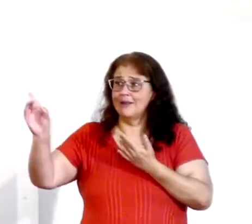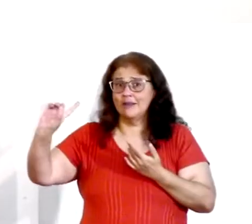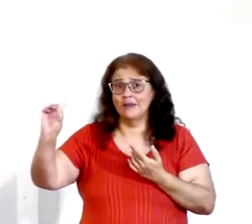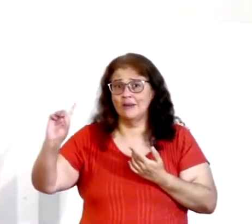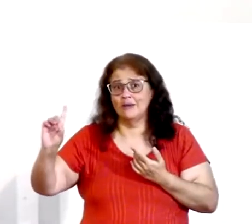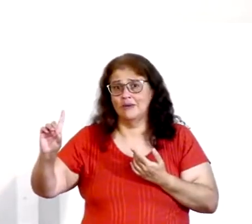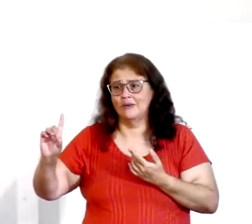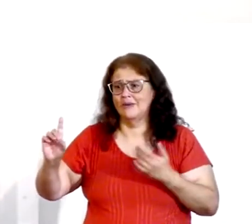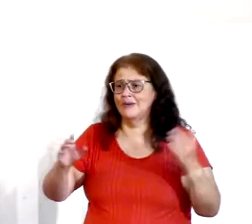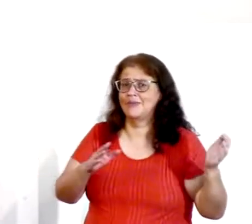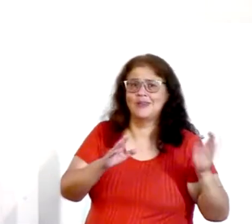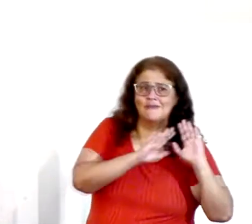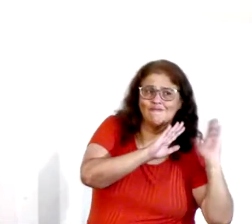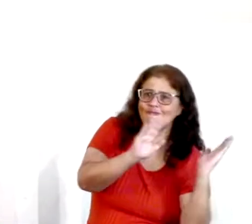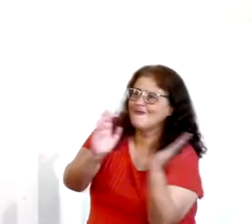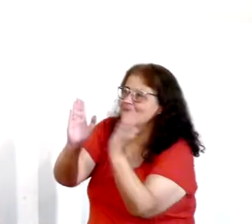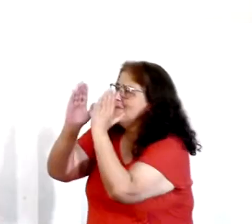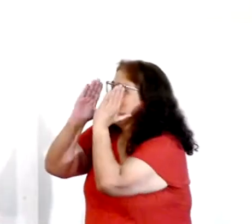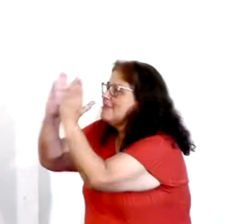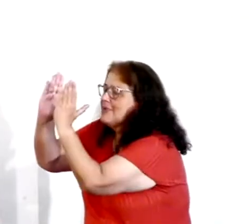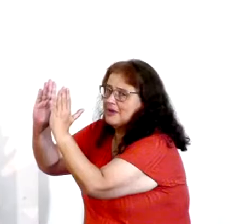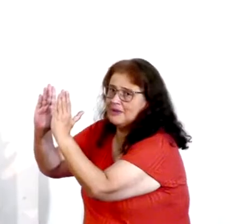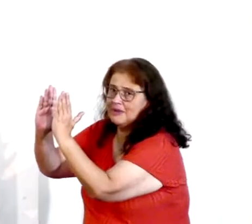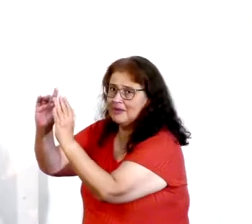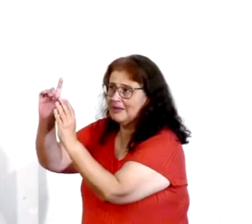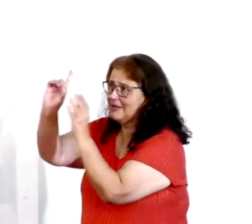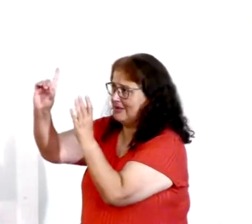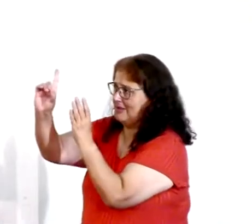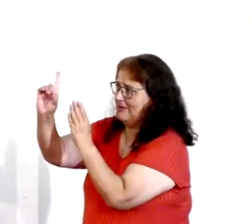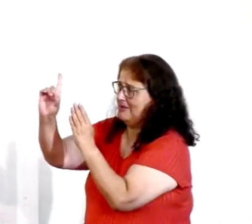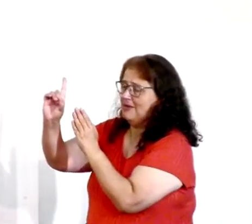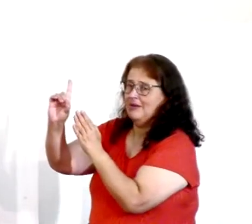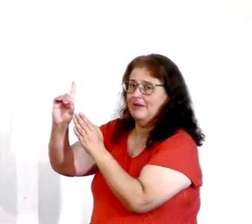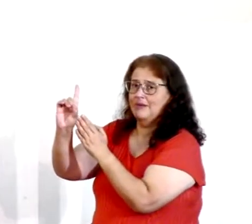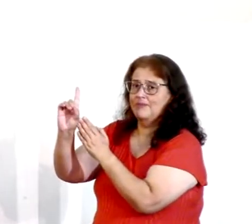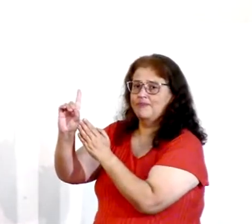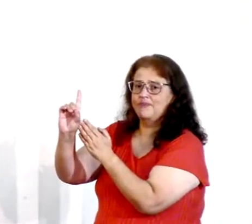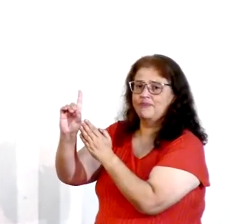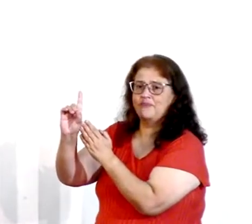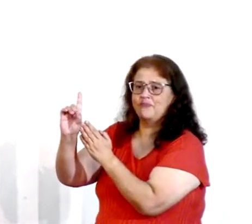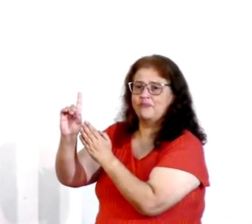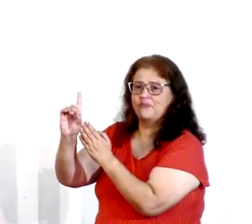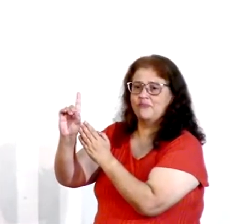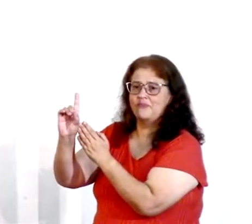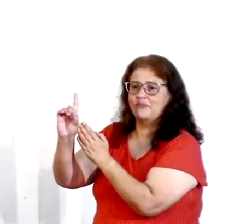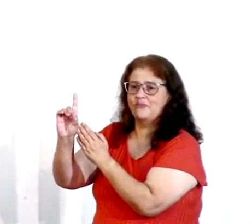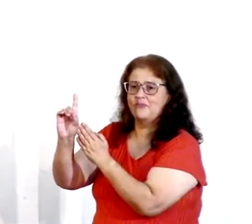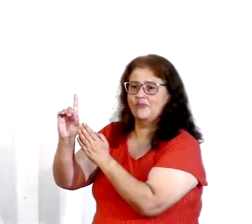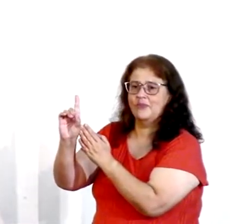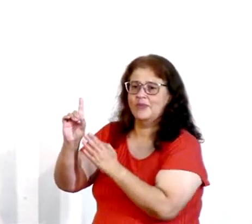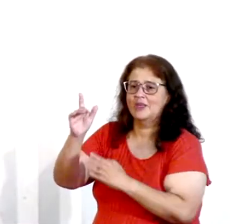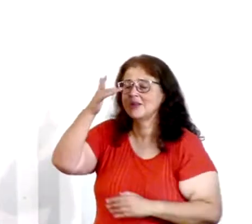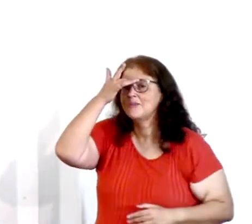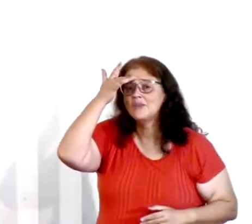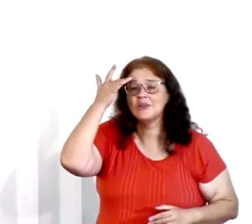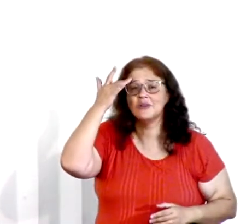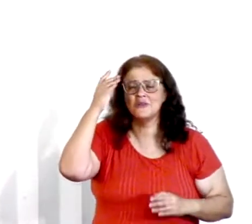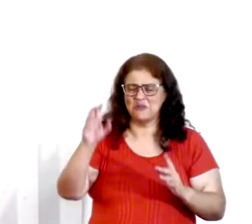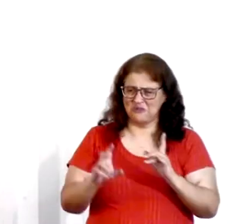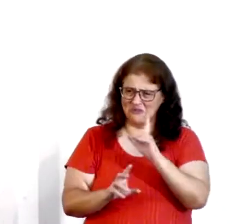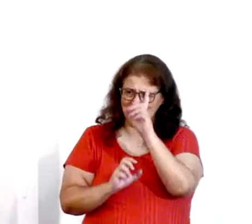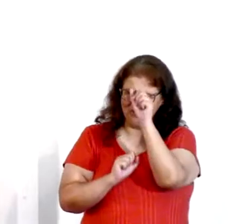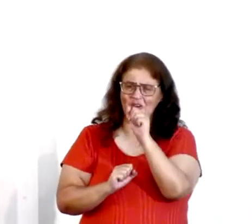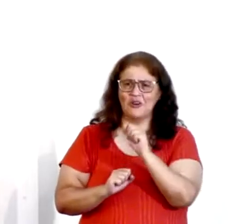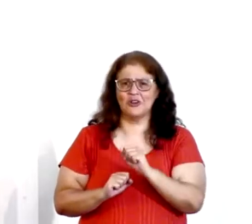se volte para Deus. Para Deus. Pessoas fortes e bem-sucedidas